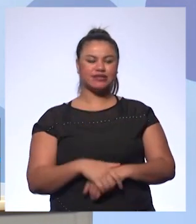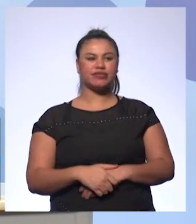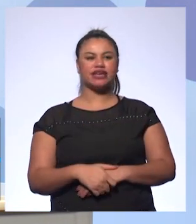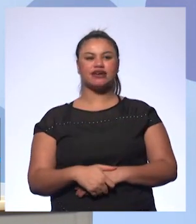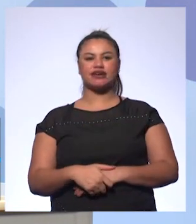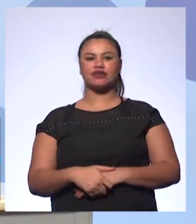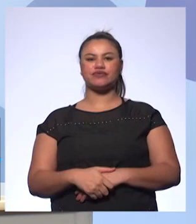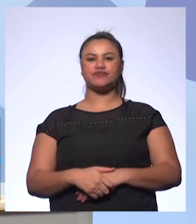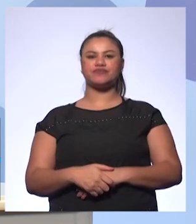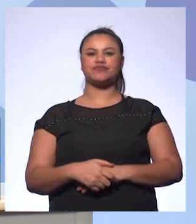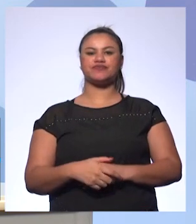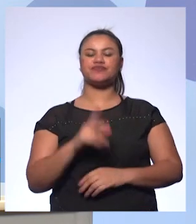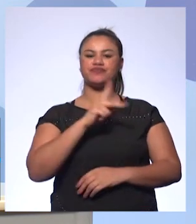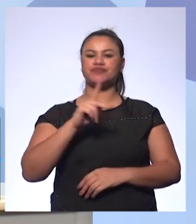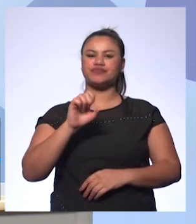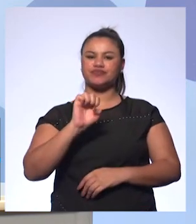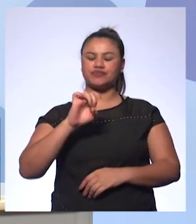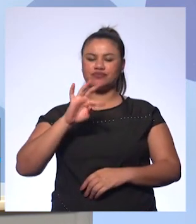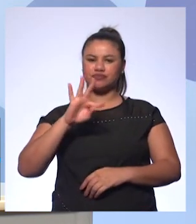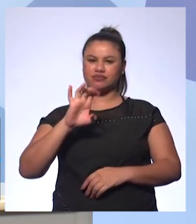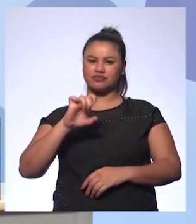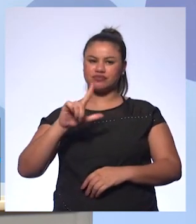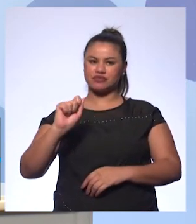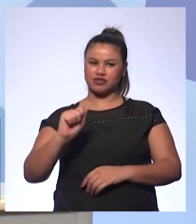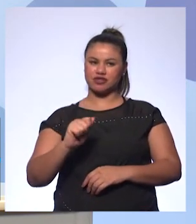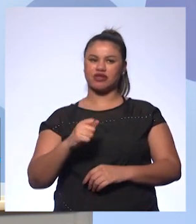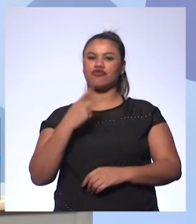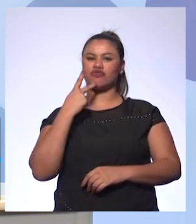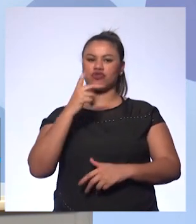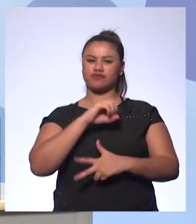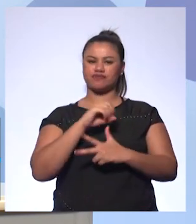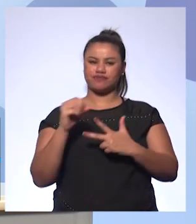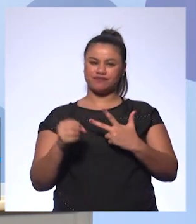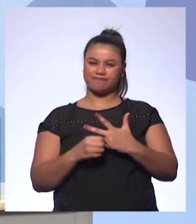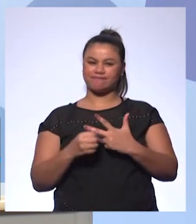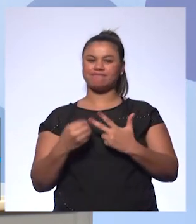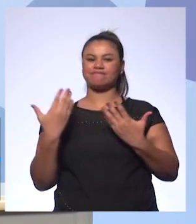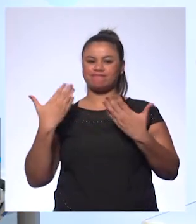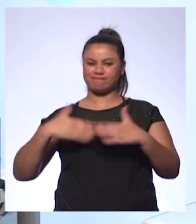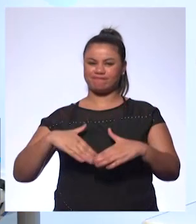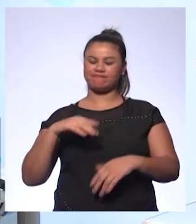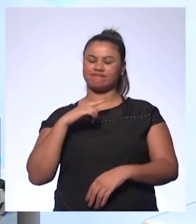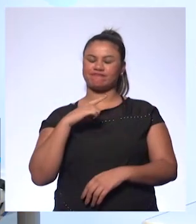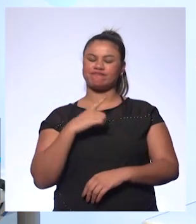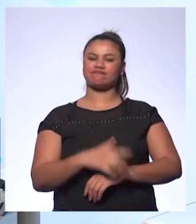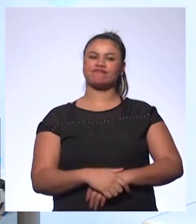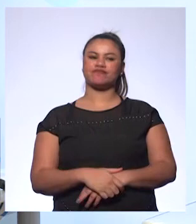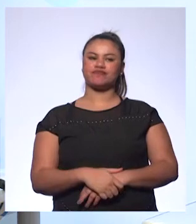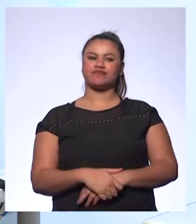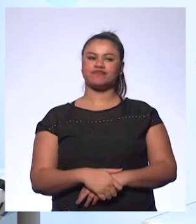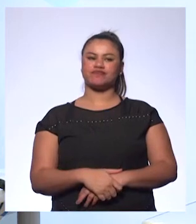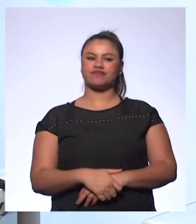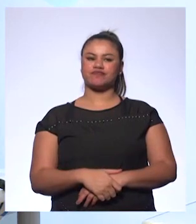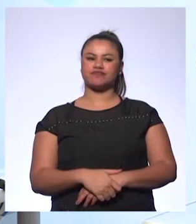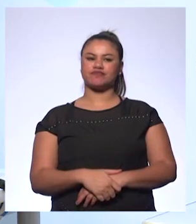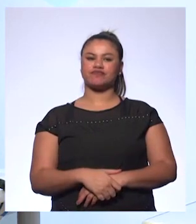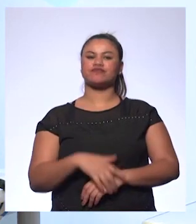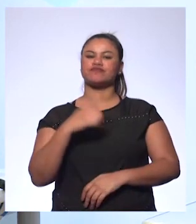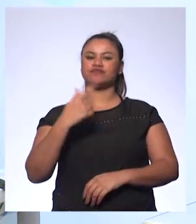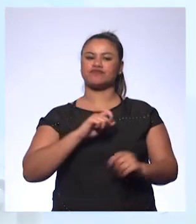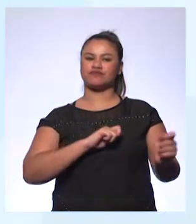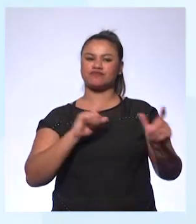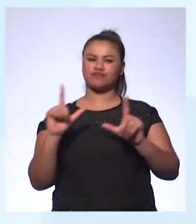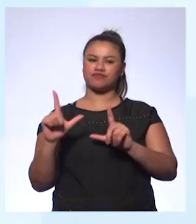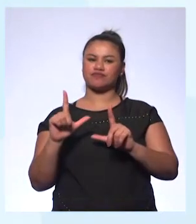aqui a professora Stella she will take de Enem é fizemos isso agora vamos ao próximo agora a gente tem ali o seu rei